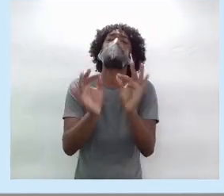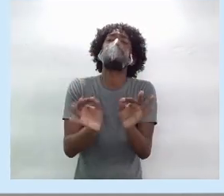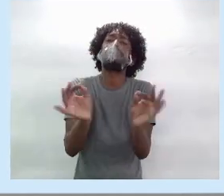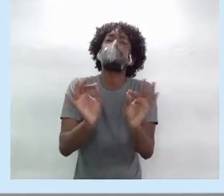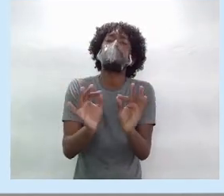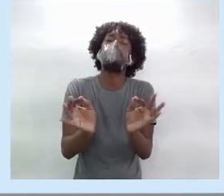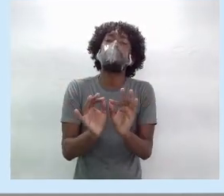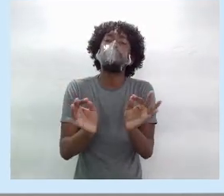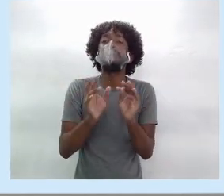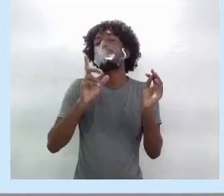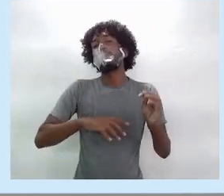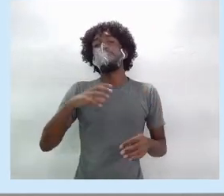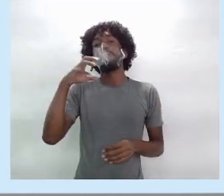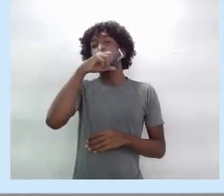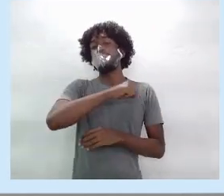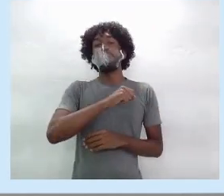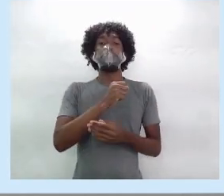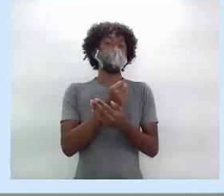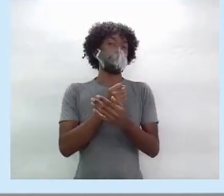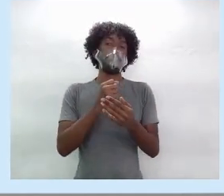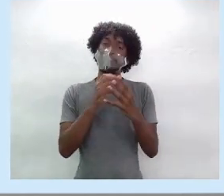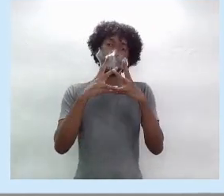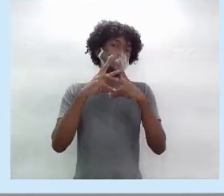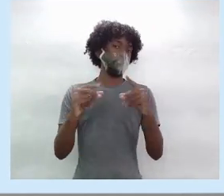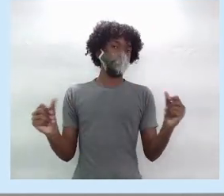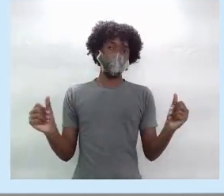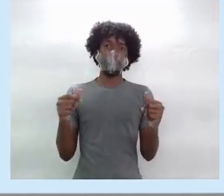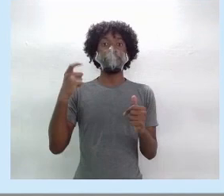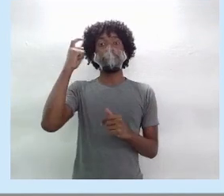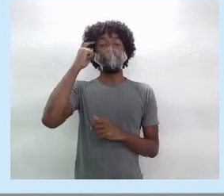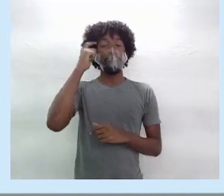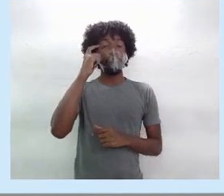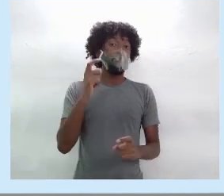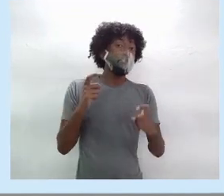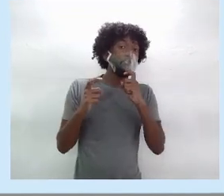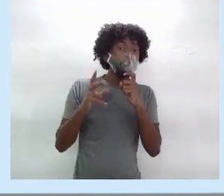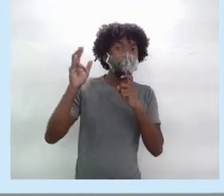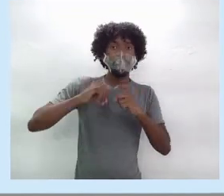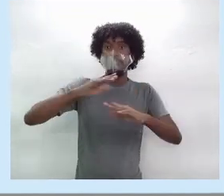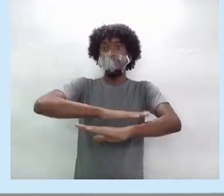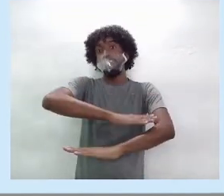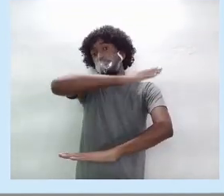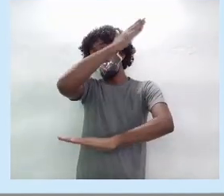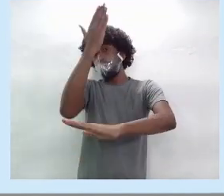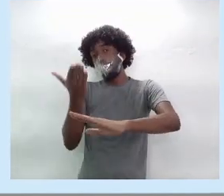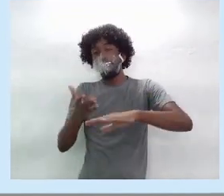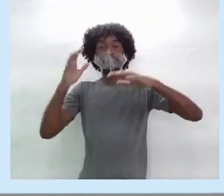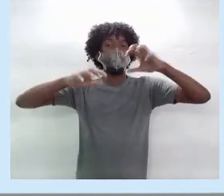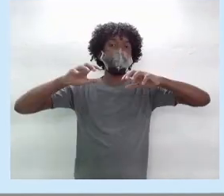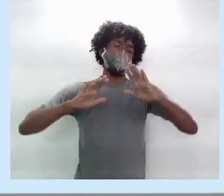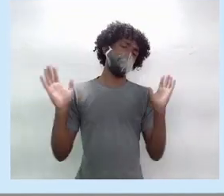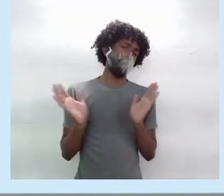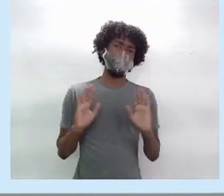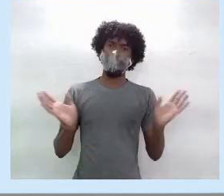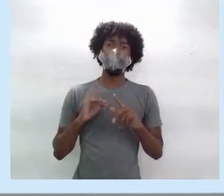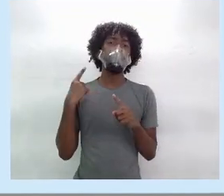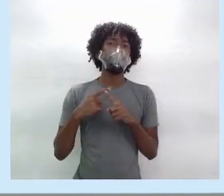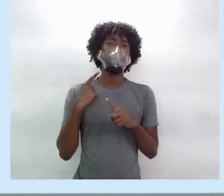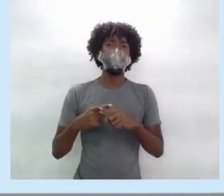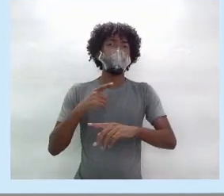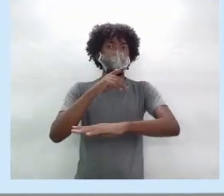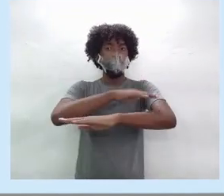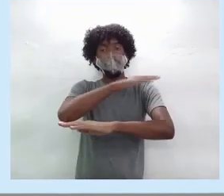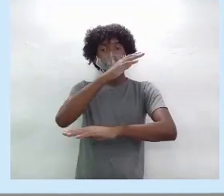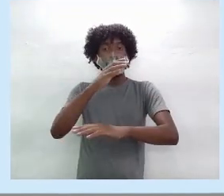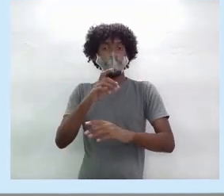tempo passa rapidamente. Não pense que é o inverno que vai passar o dia todo chovendo. Porque no inverno a